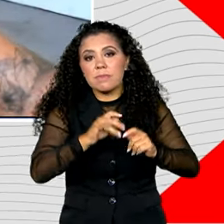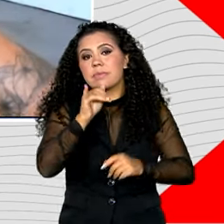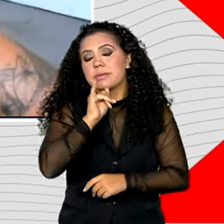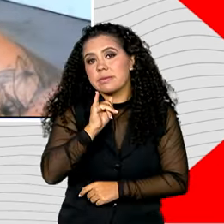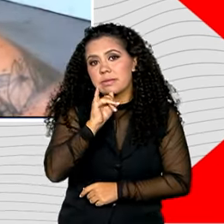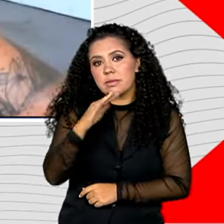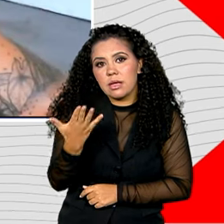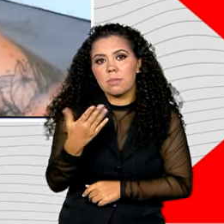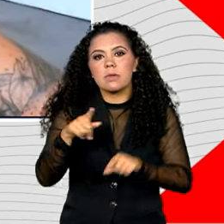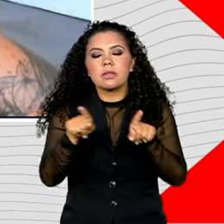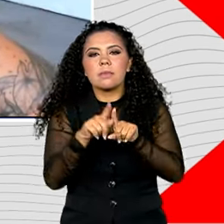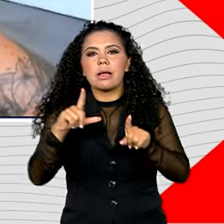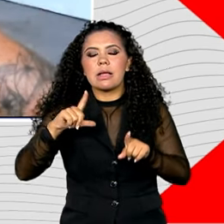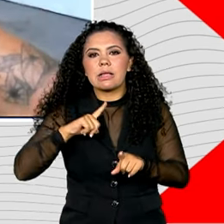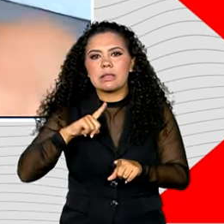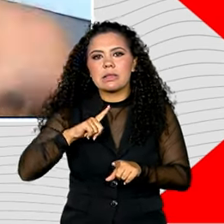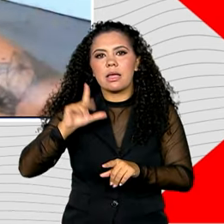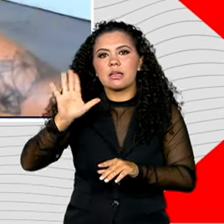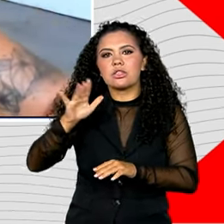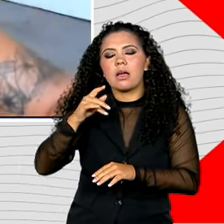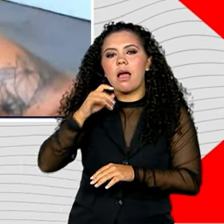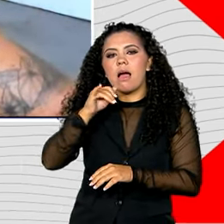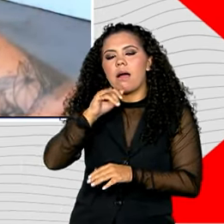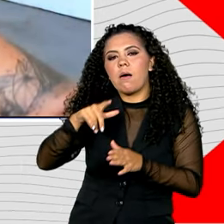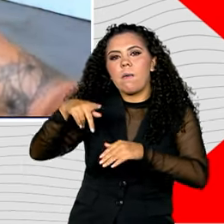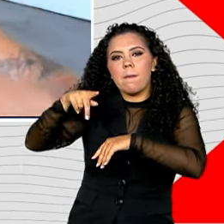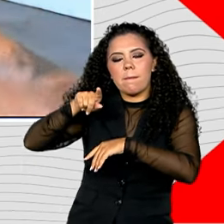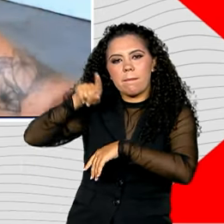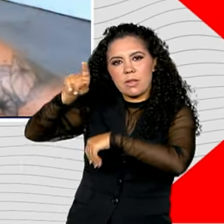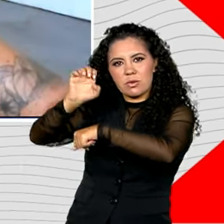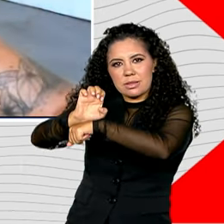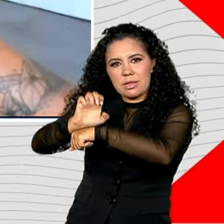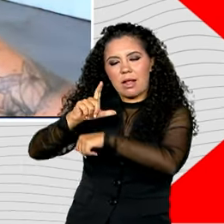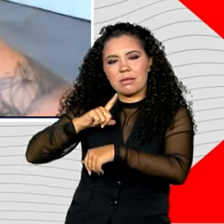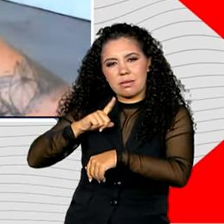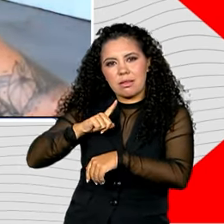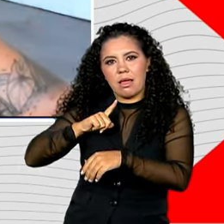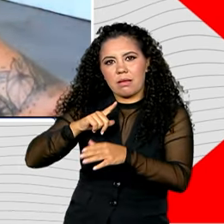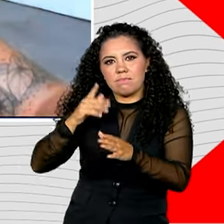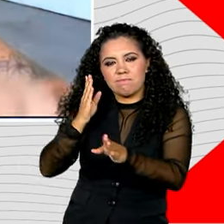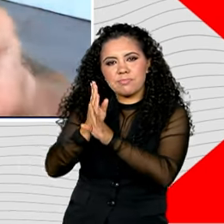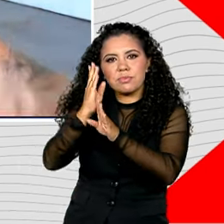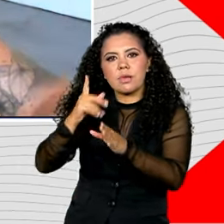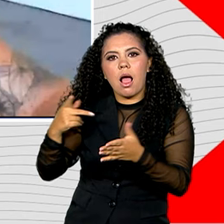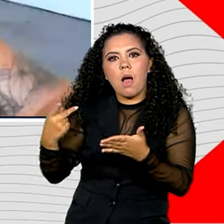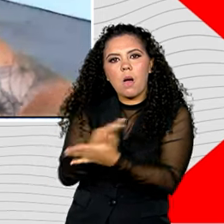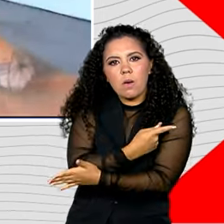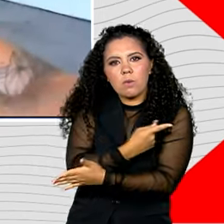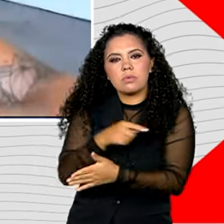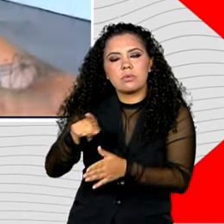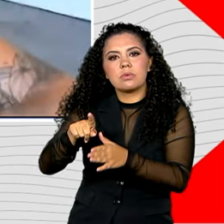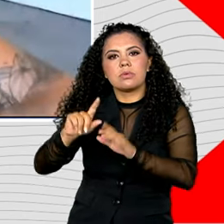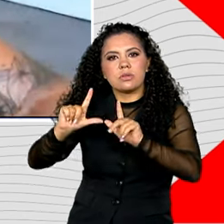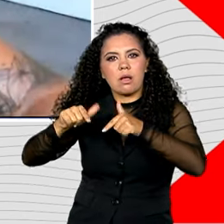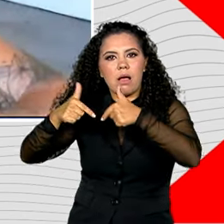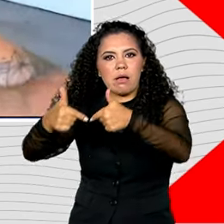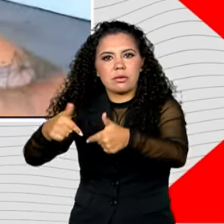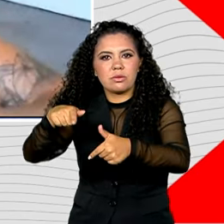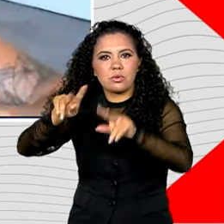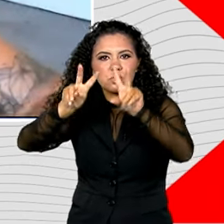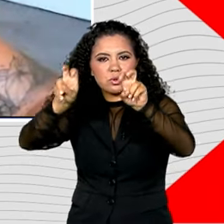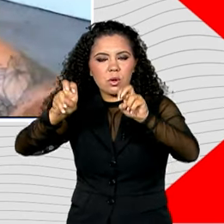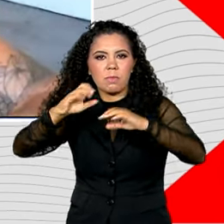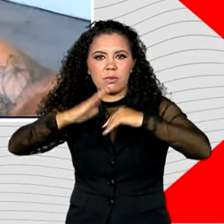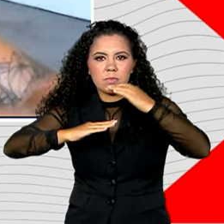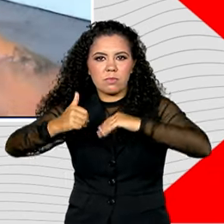no caso Brumidon, lá no Vale do Javari, que envolve a pesca, né? A atividade legal da pesca. Nós temos também muitos pescadores,